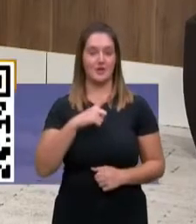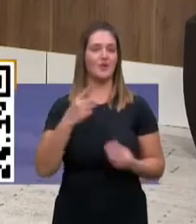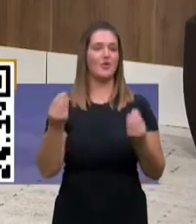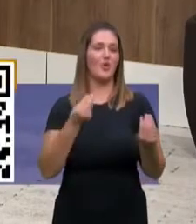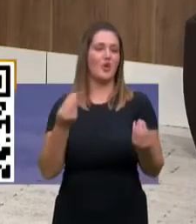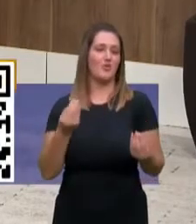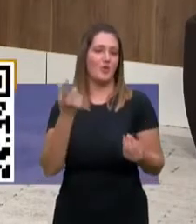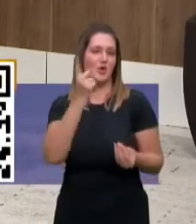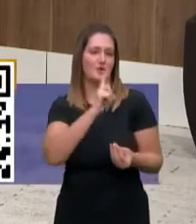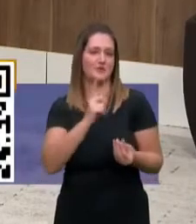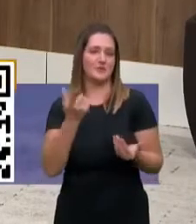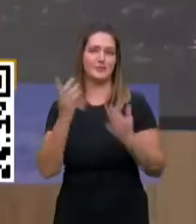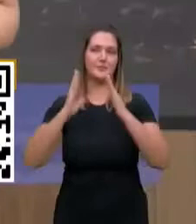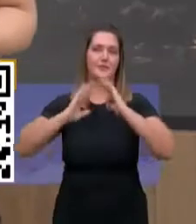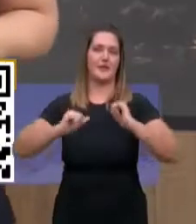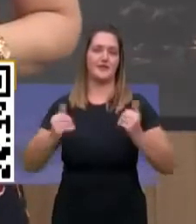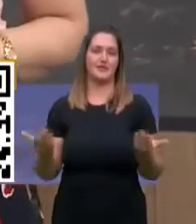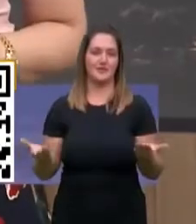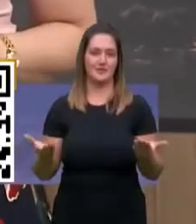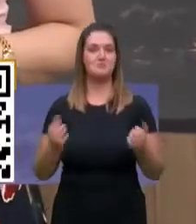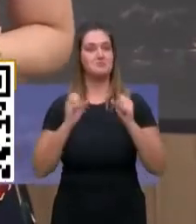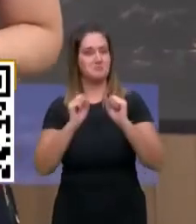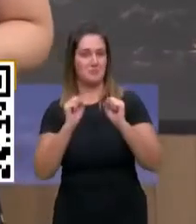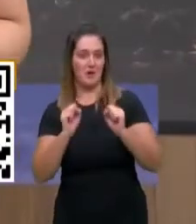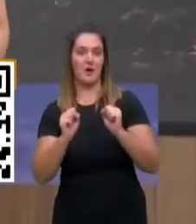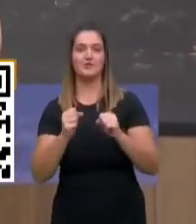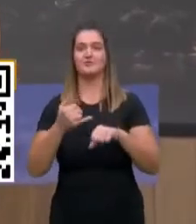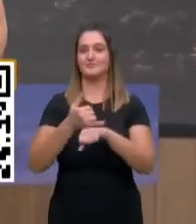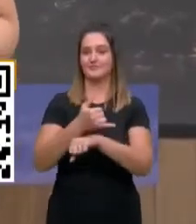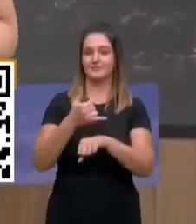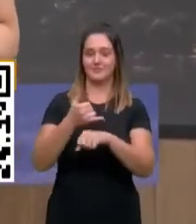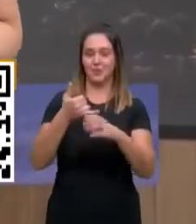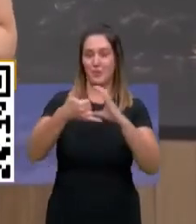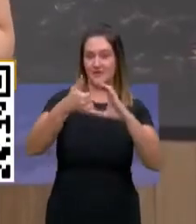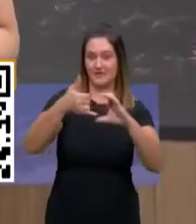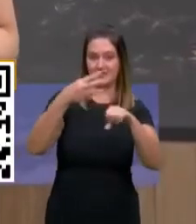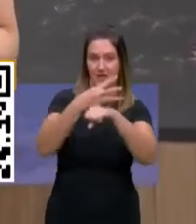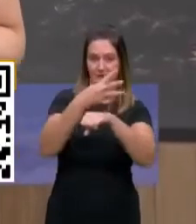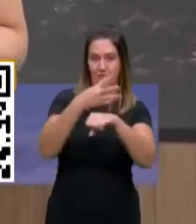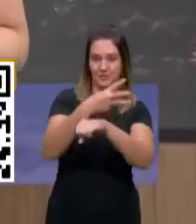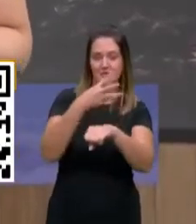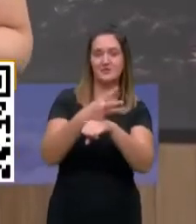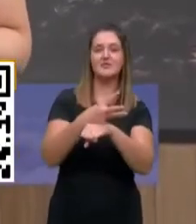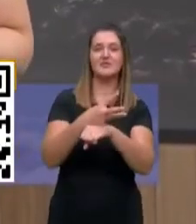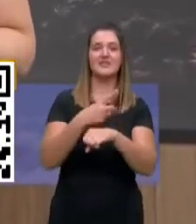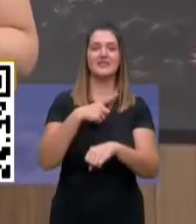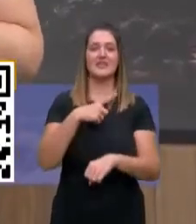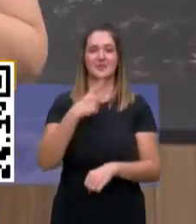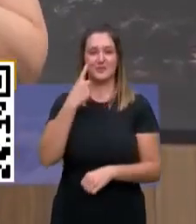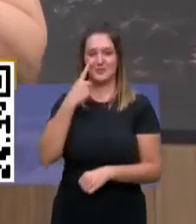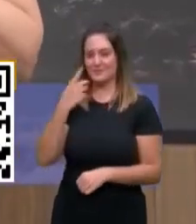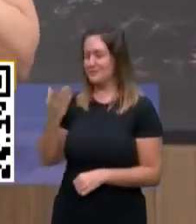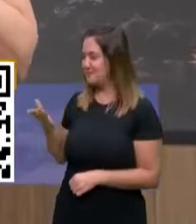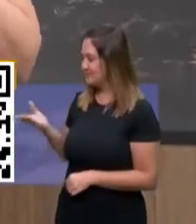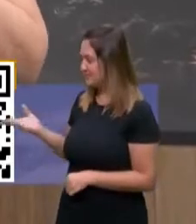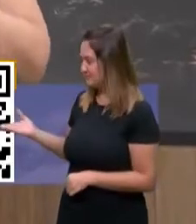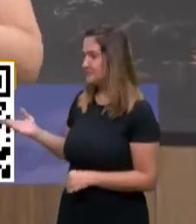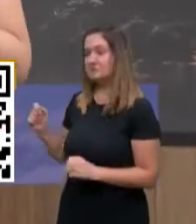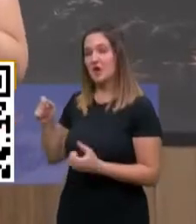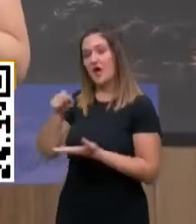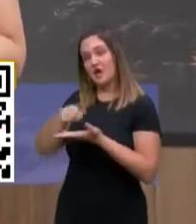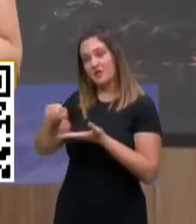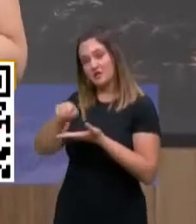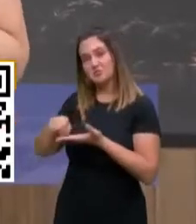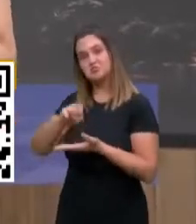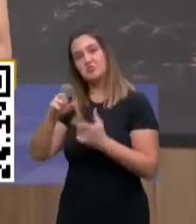aí como ter o seu. Você pode mandar mensagem agora para o nosso WhatsApp, nesse número que aparece aí na sua tela. Anota ou tira uma